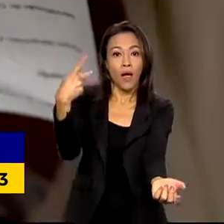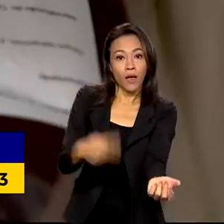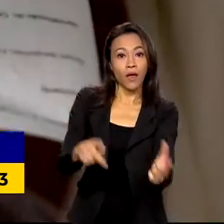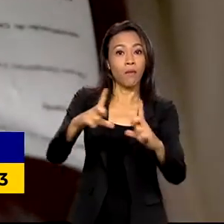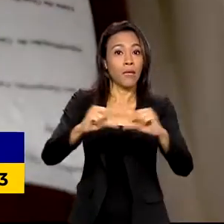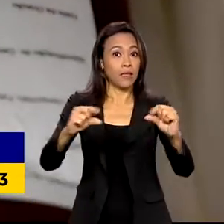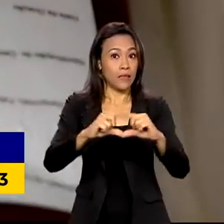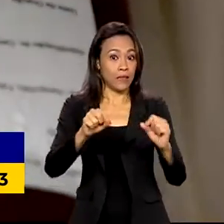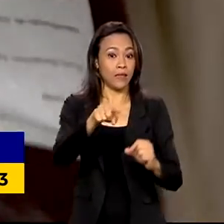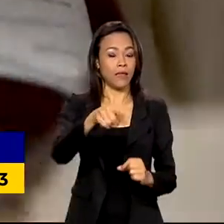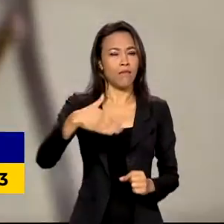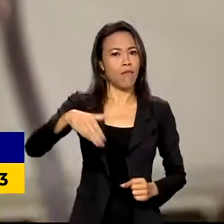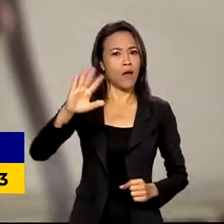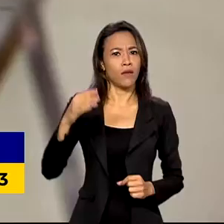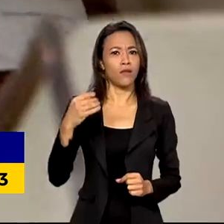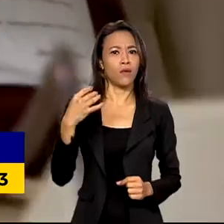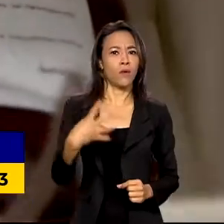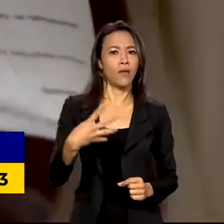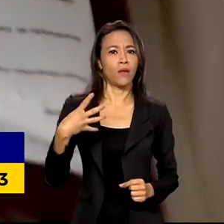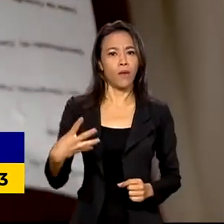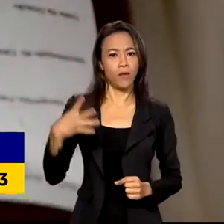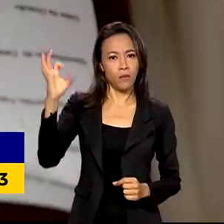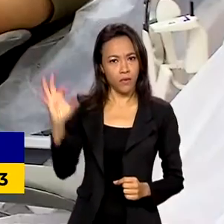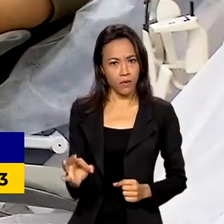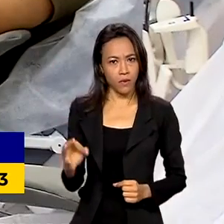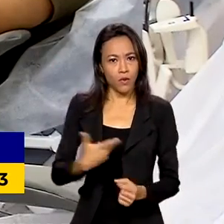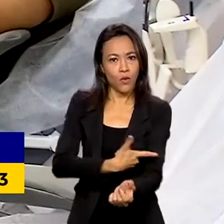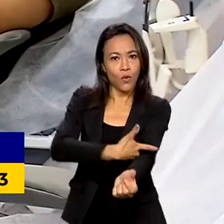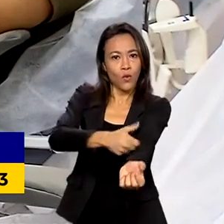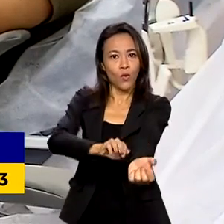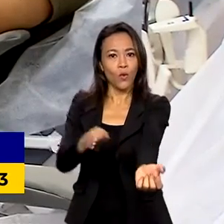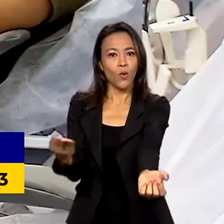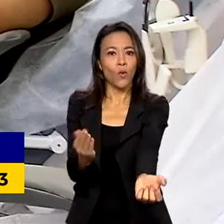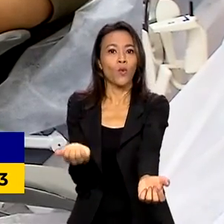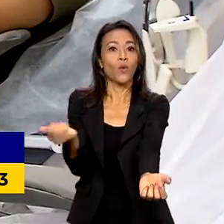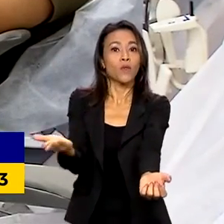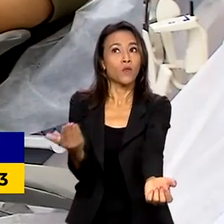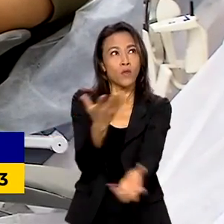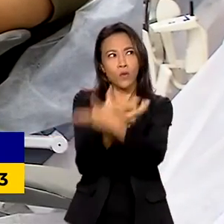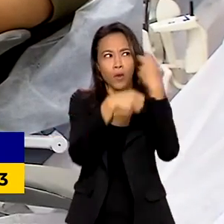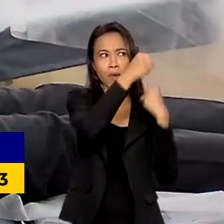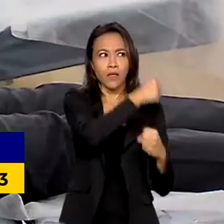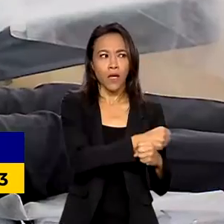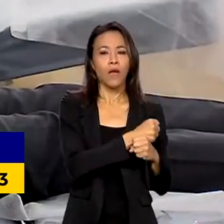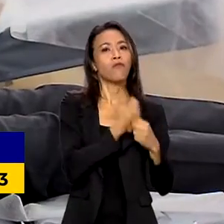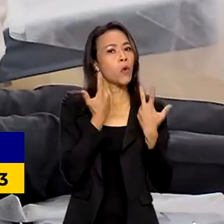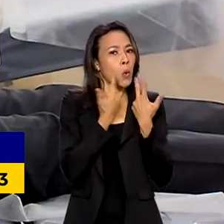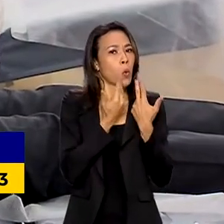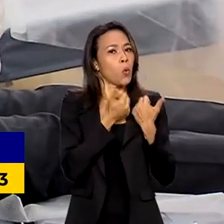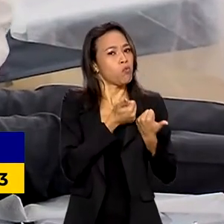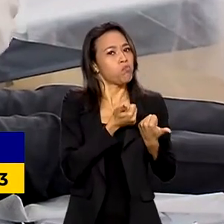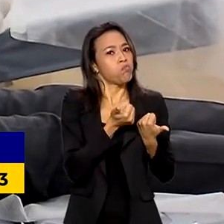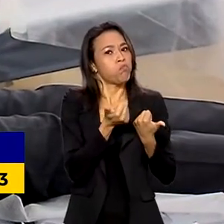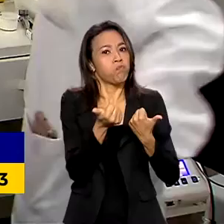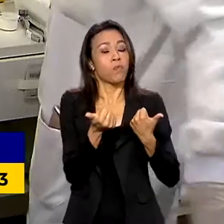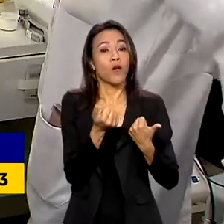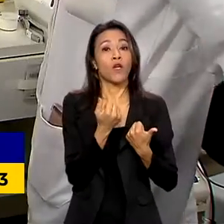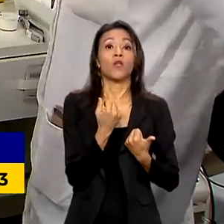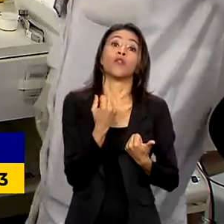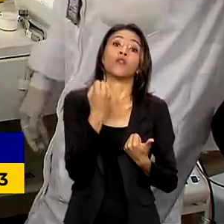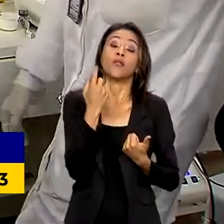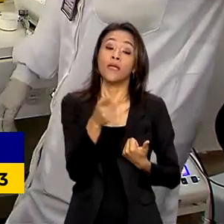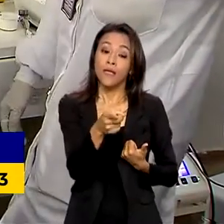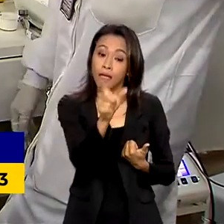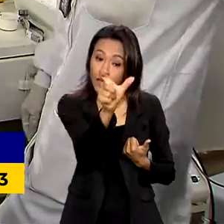Brasília, mais de 44% das doações no ano passado foram regulares, cerca de duas por ano. E